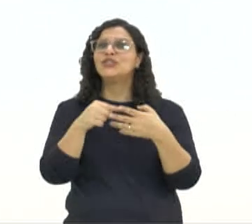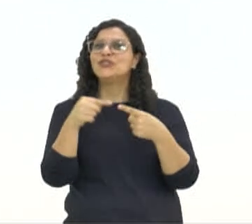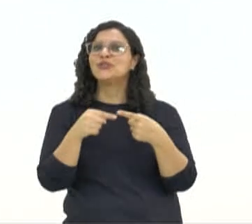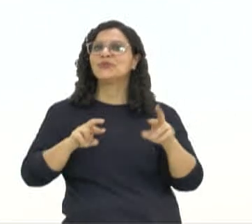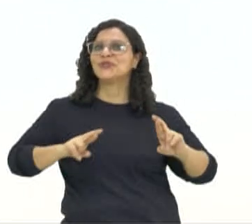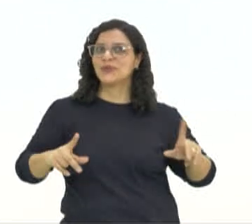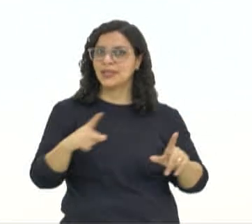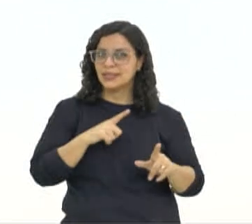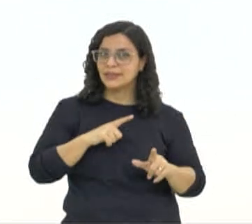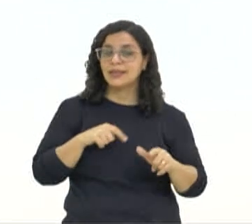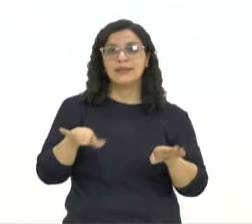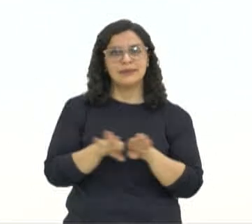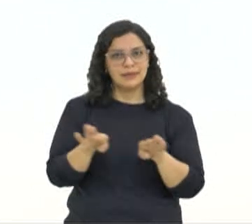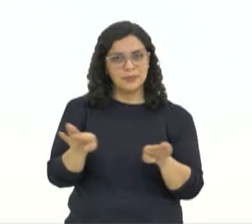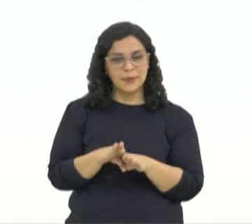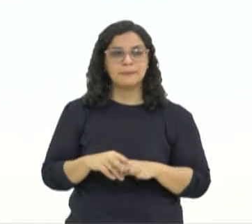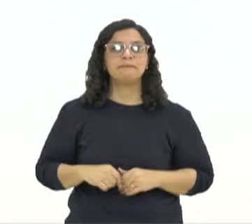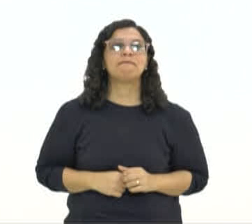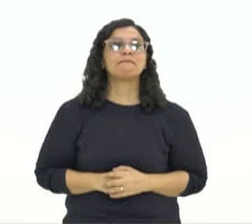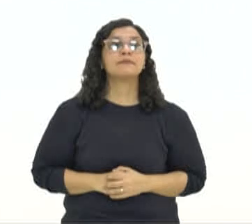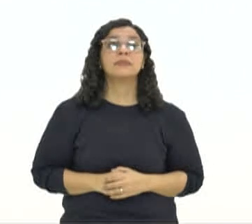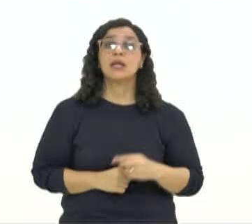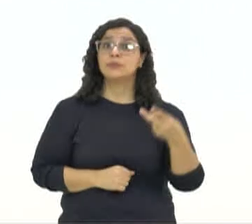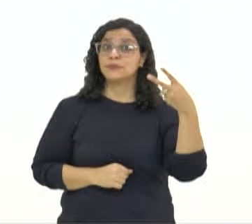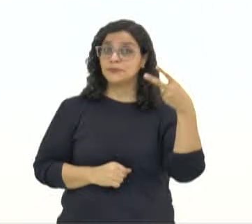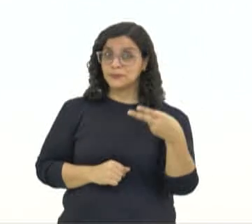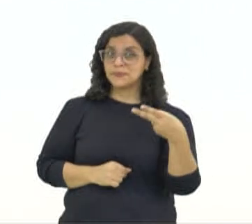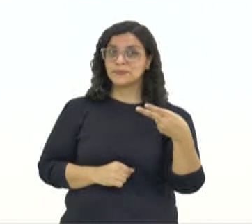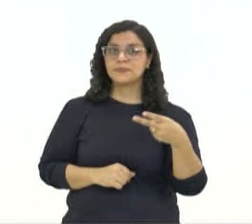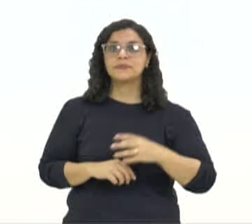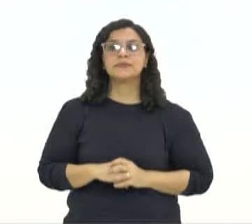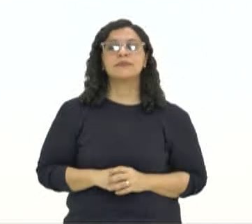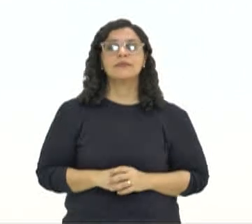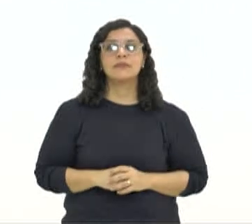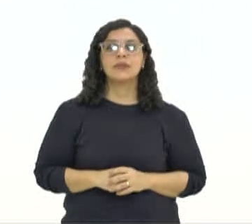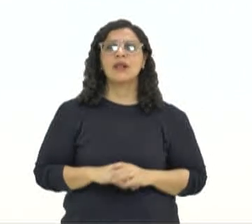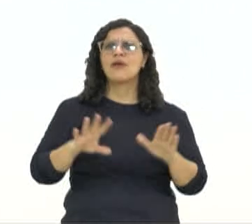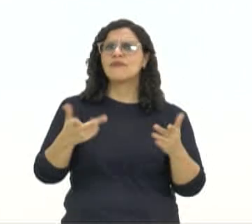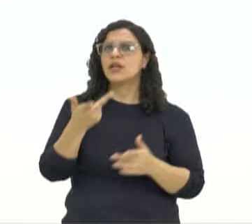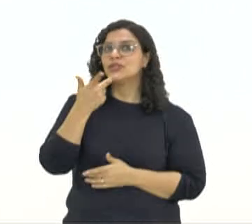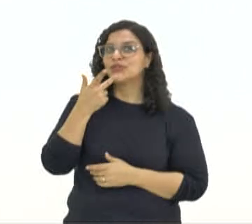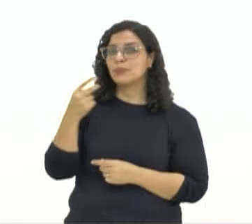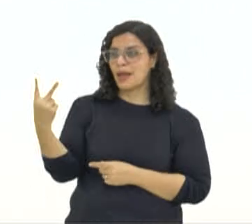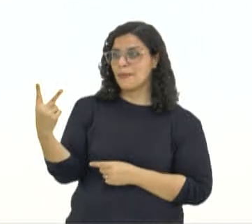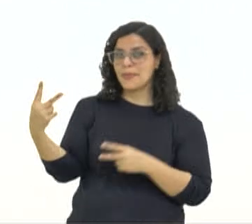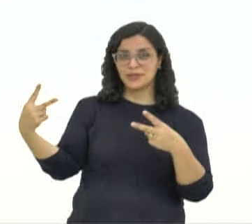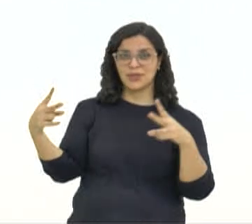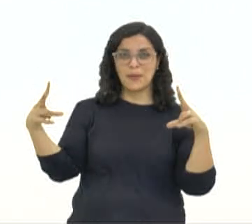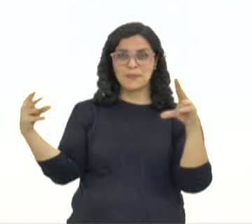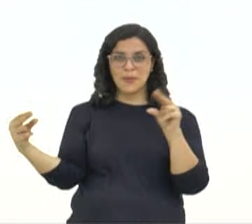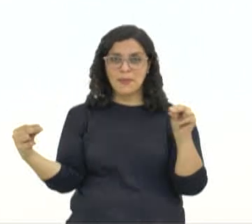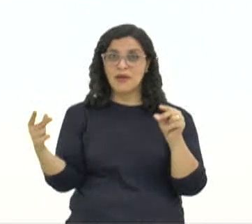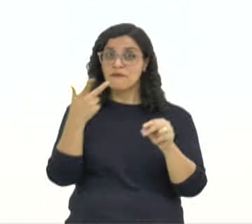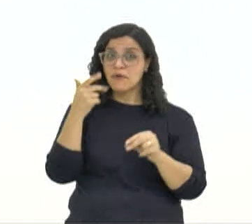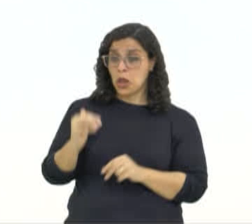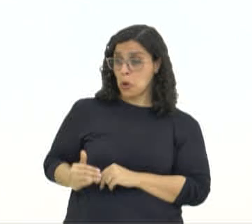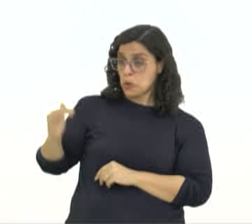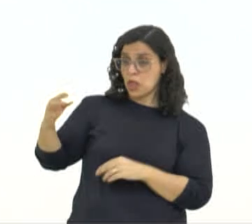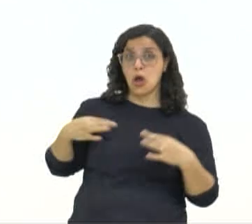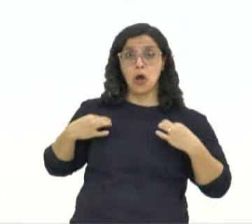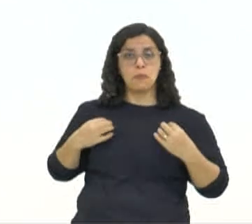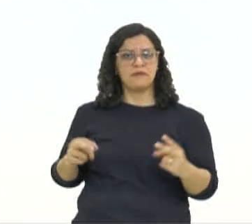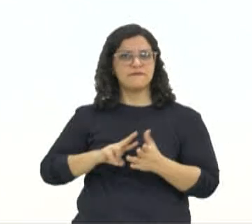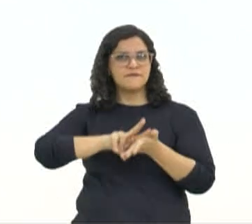de relações, diferentes tipos de relação. E a número 2, quando a Susanita falava, quando sea grande quero ter